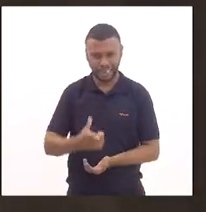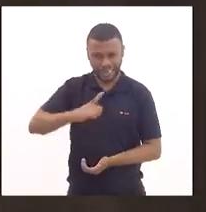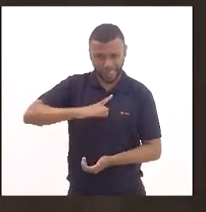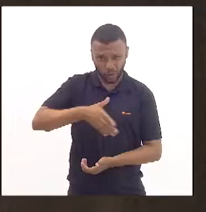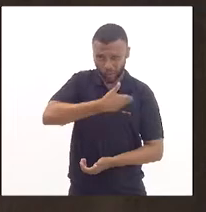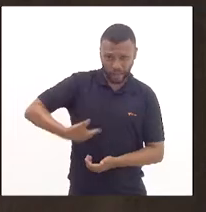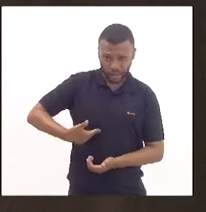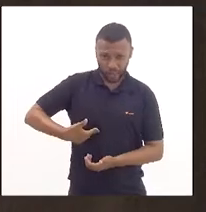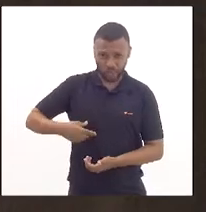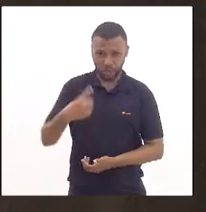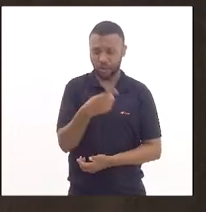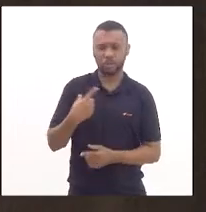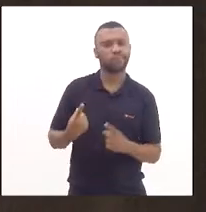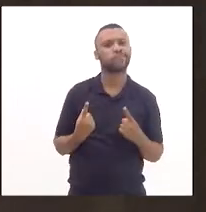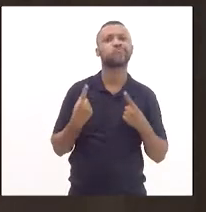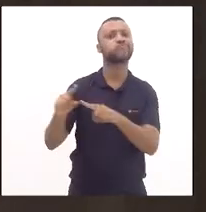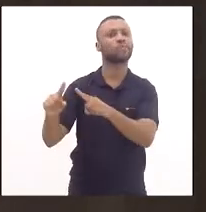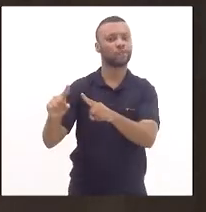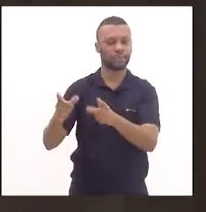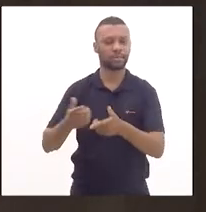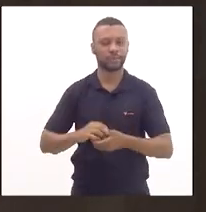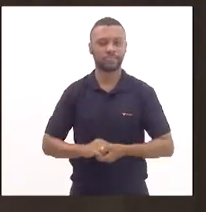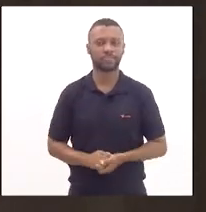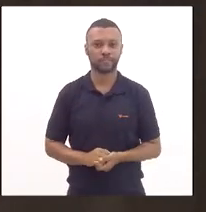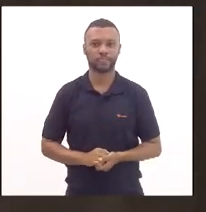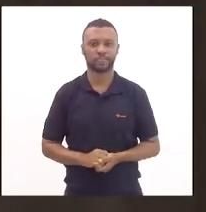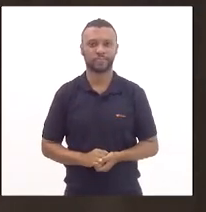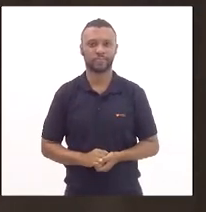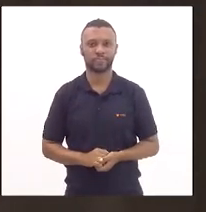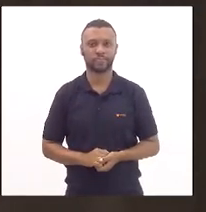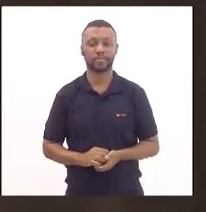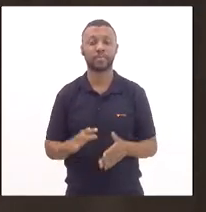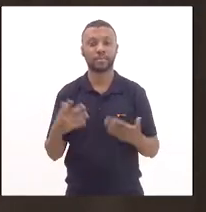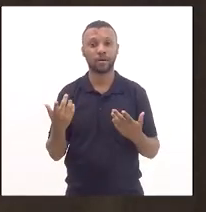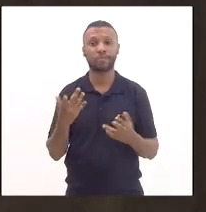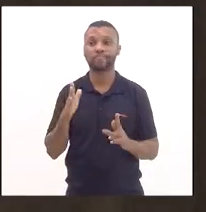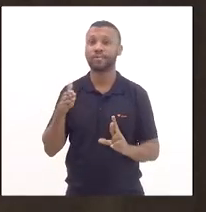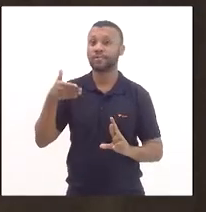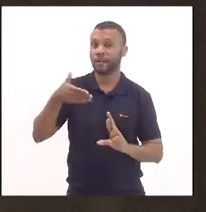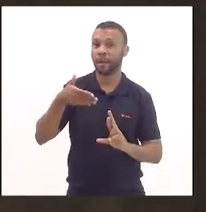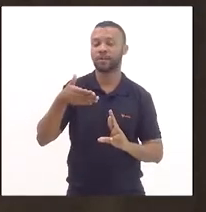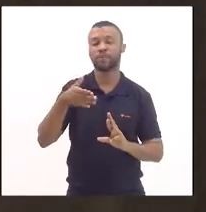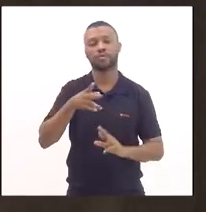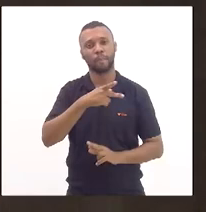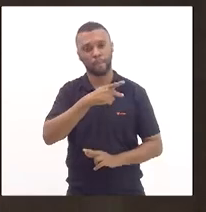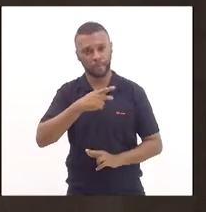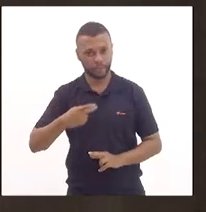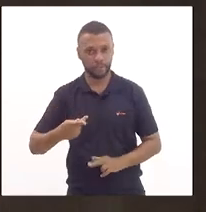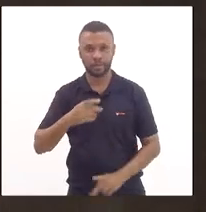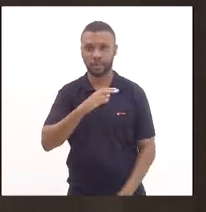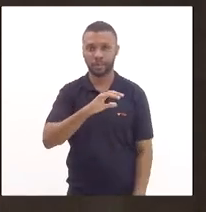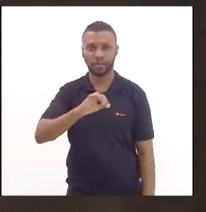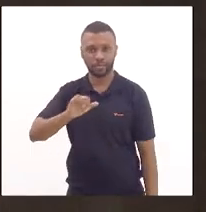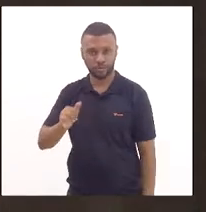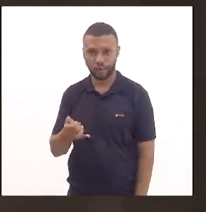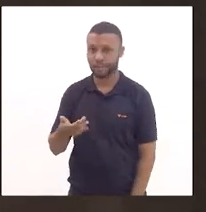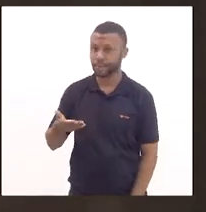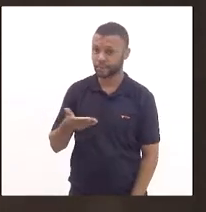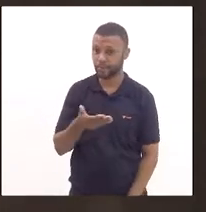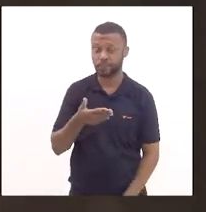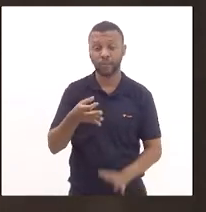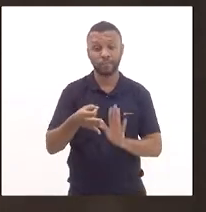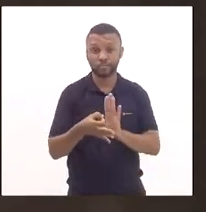contra. Senhor presidente, por delegação do presidente da CCJ, vou